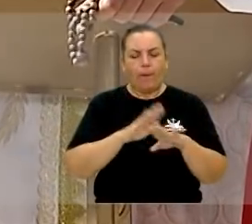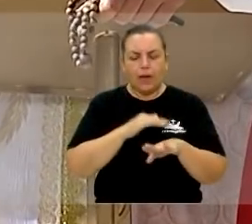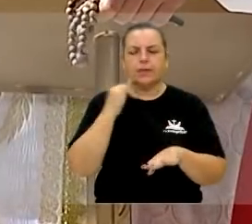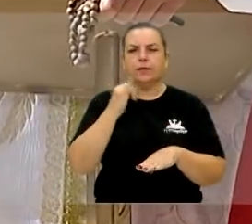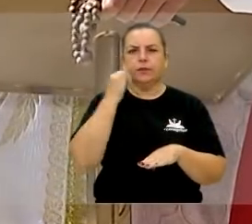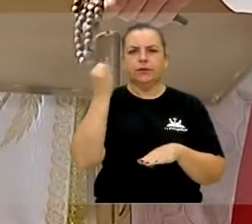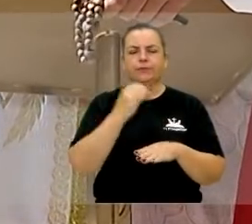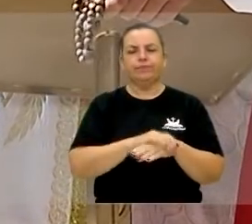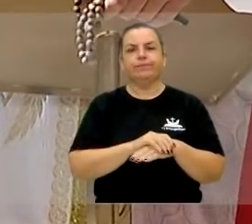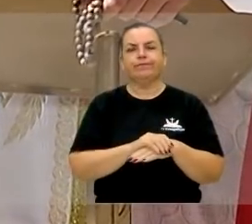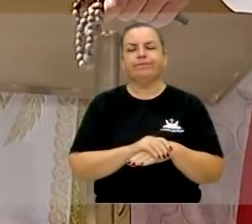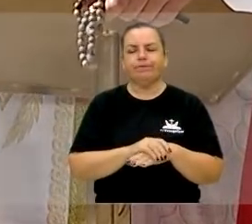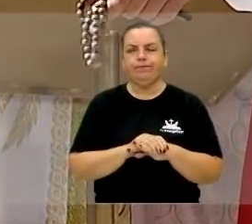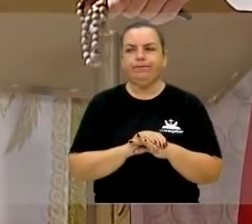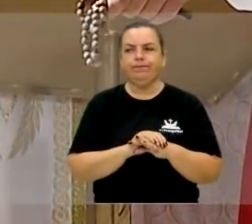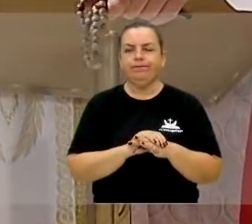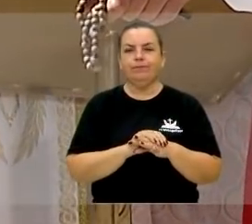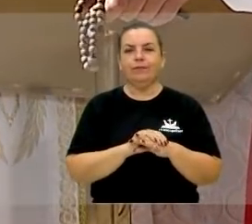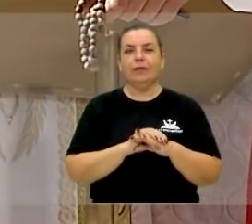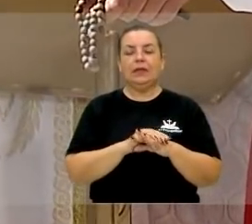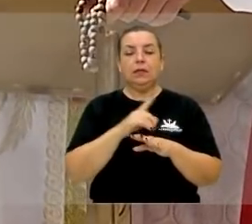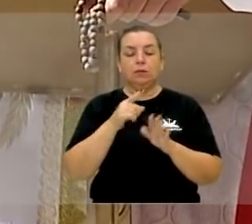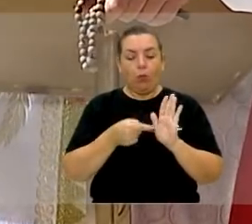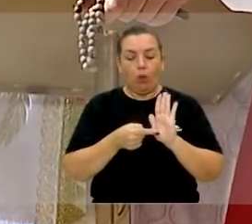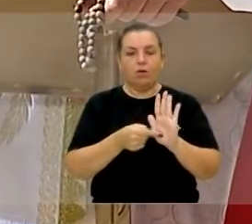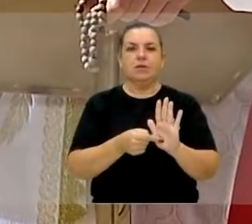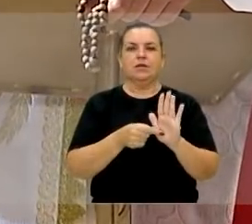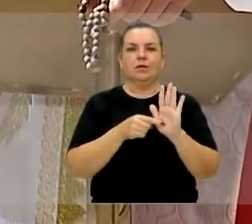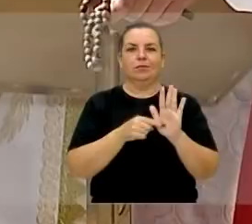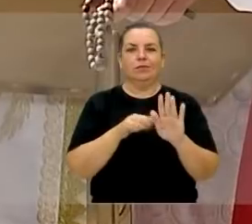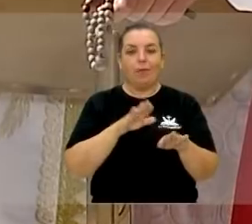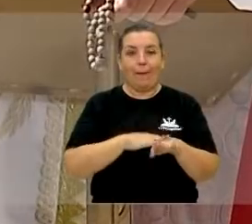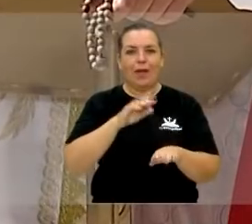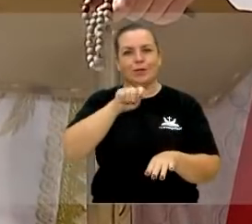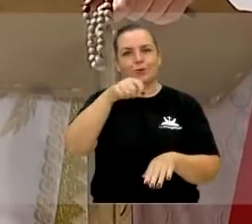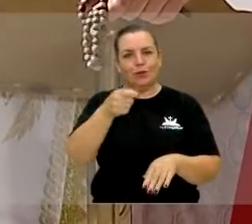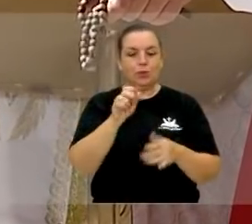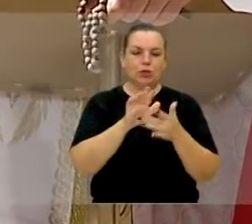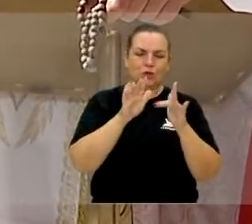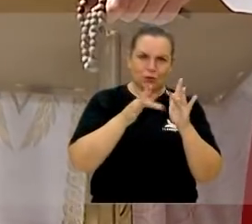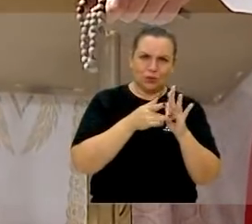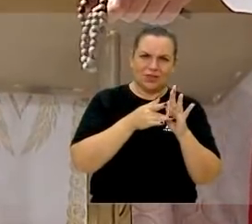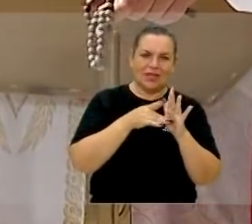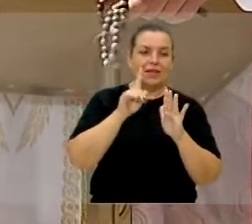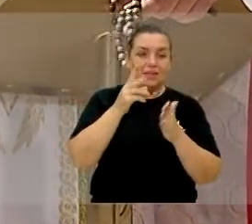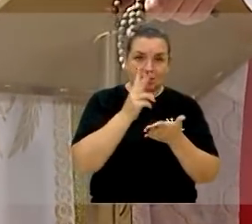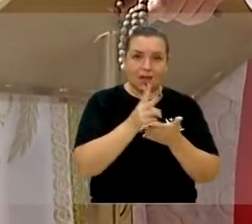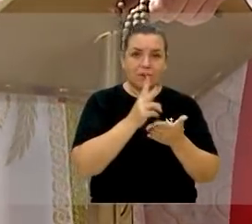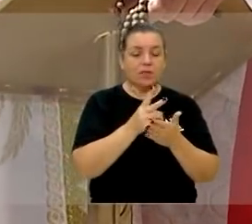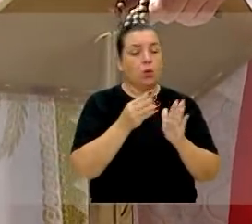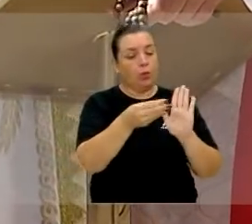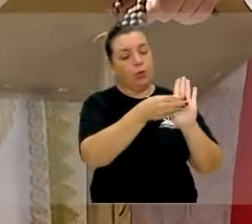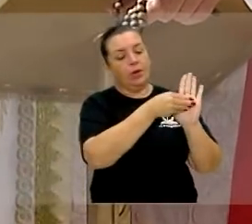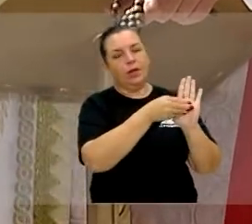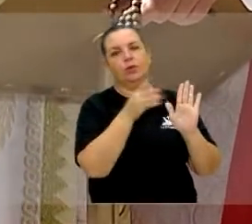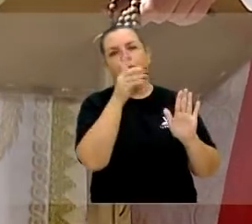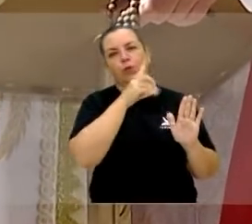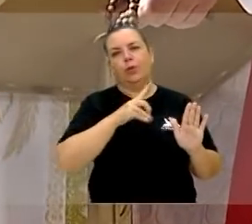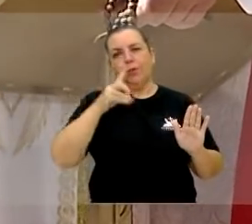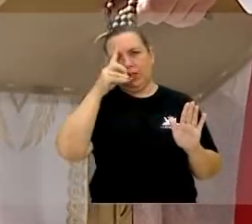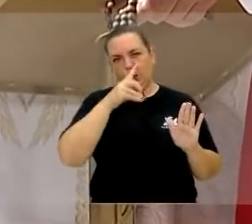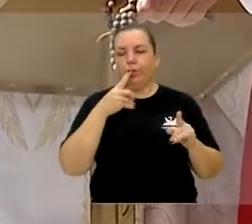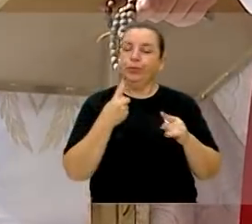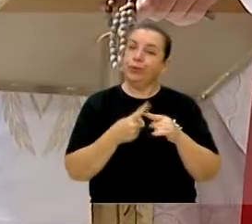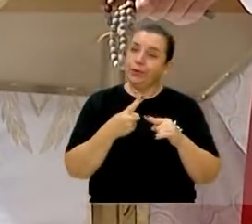importantes, os mais elucidativos, eles sempre são colocados no domingo, visto